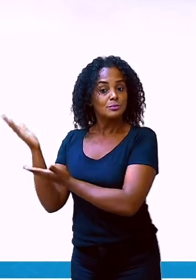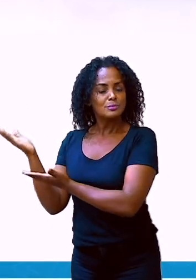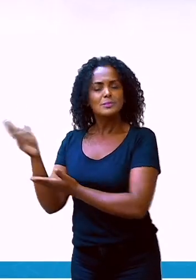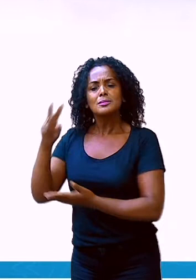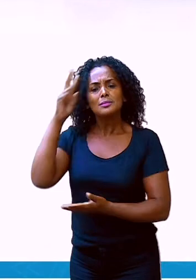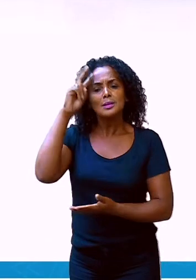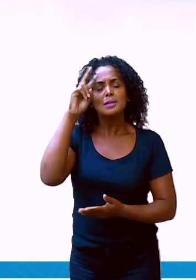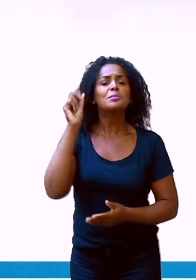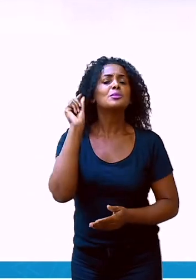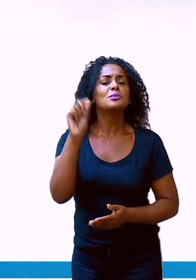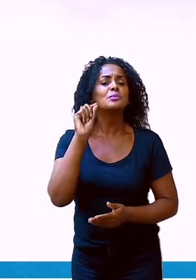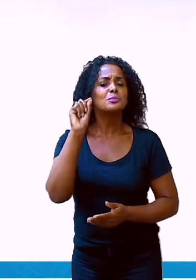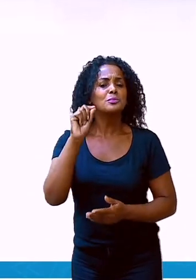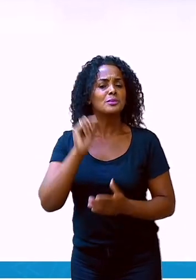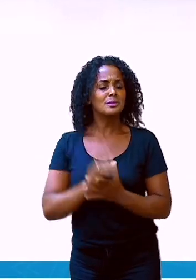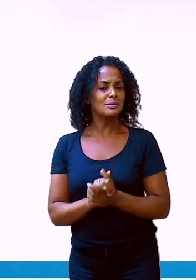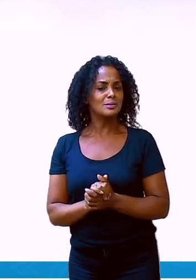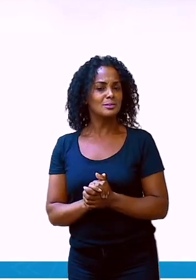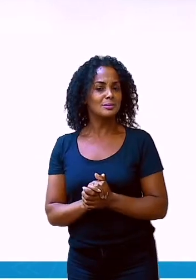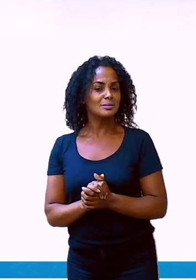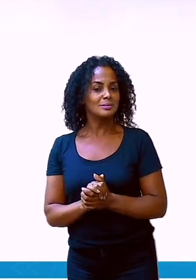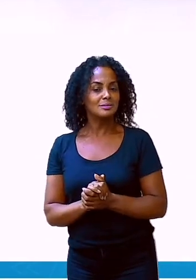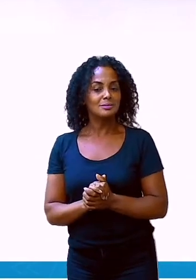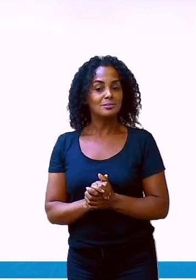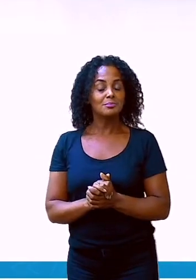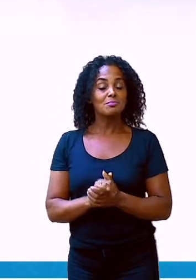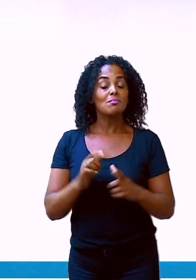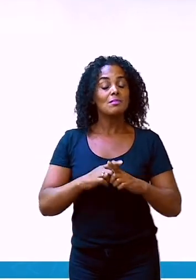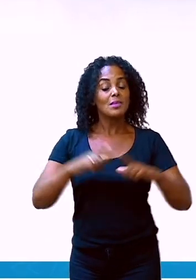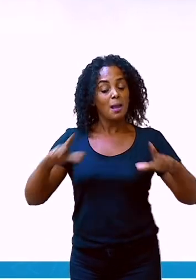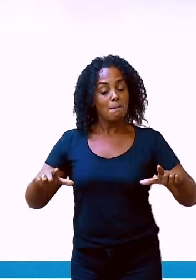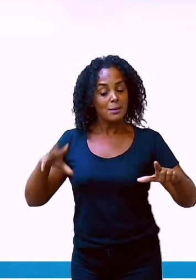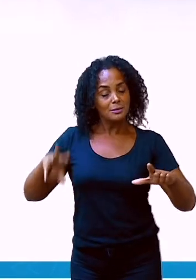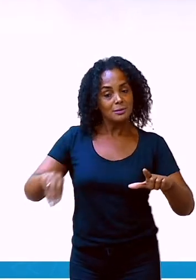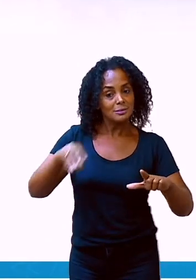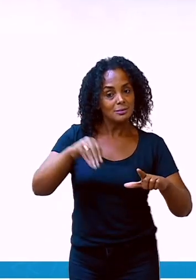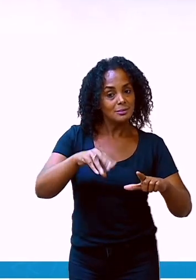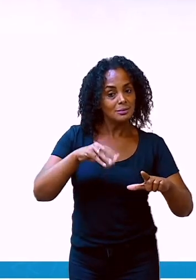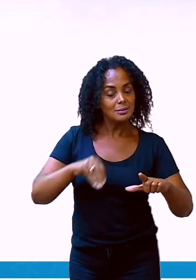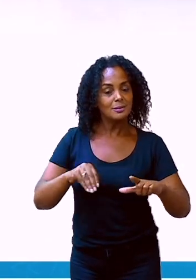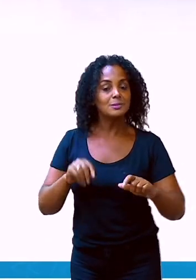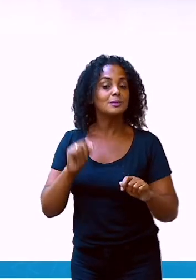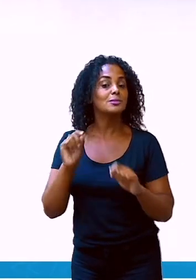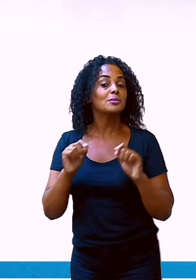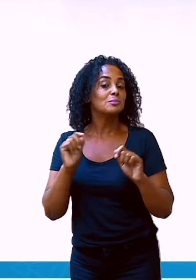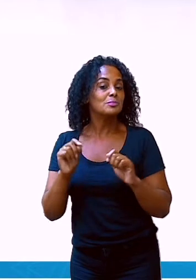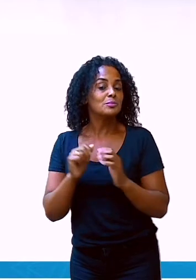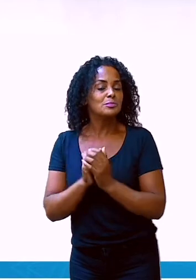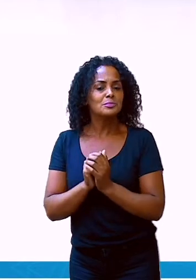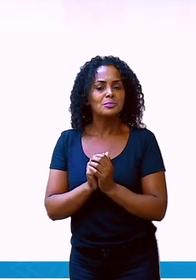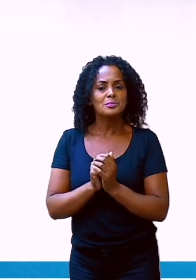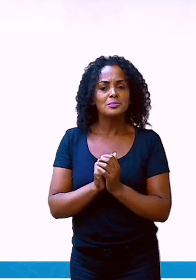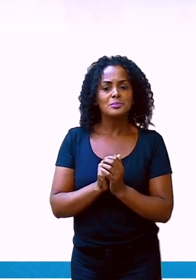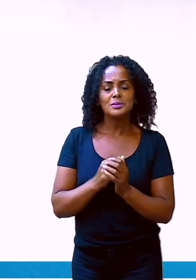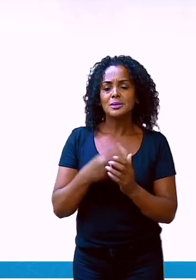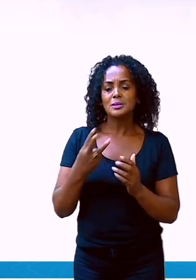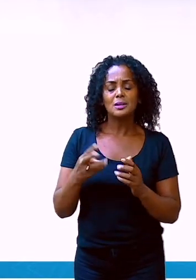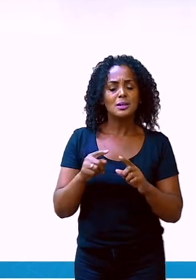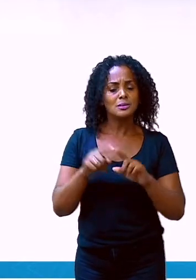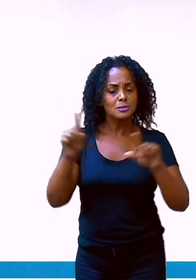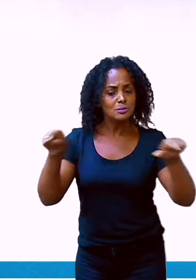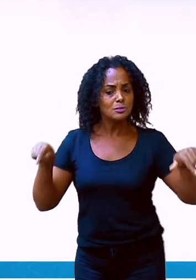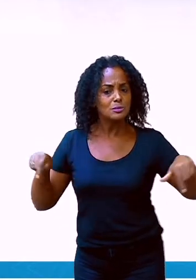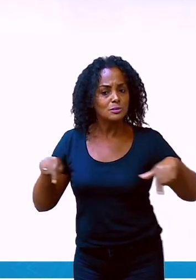quê? As maquetes são representações volumétricas, ou seja, em 3 dimensões dos